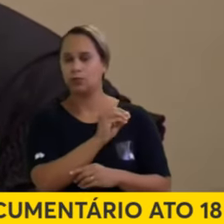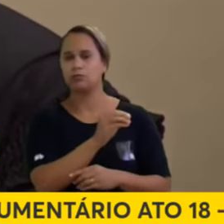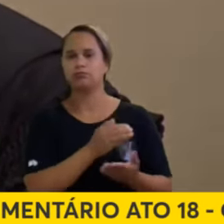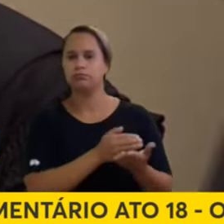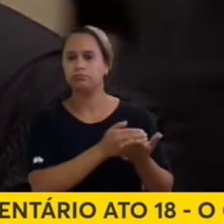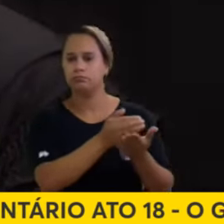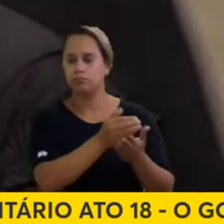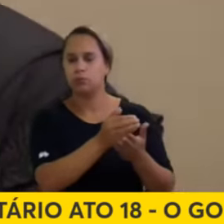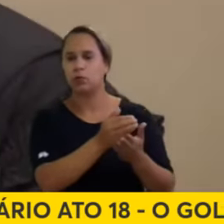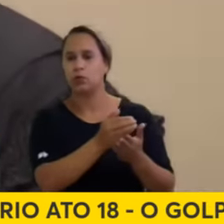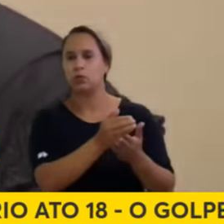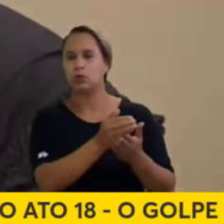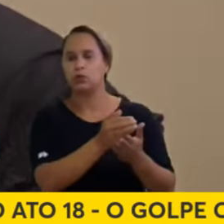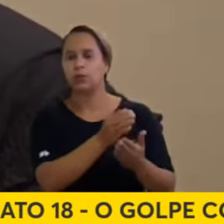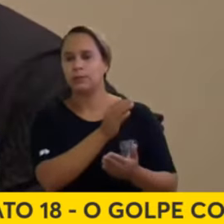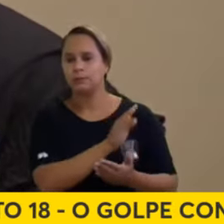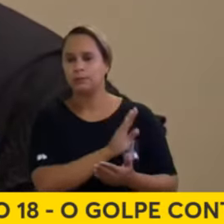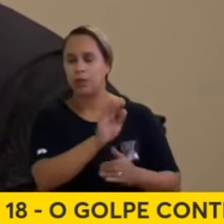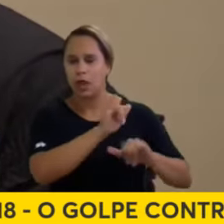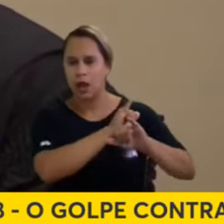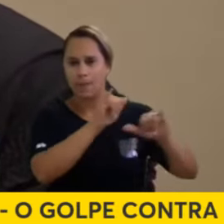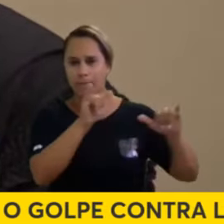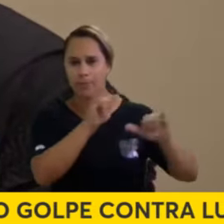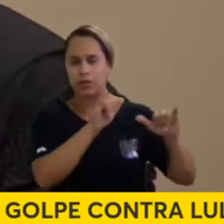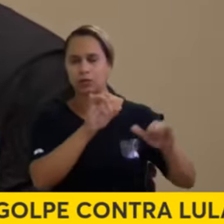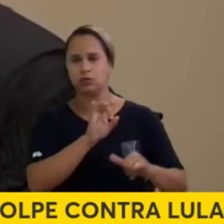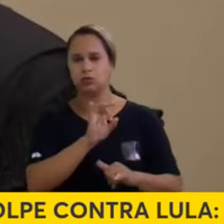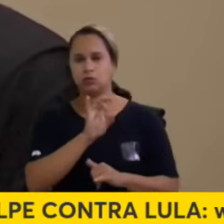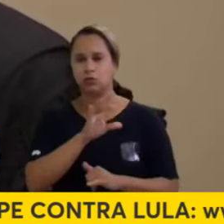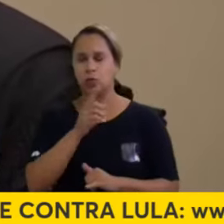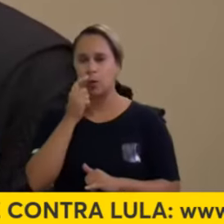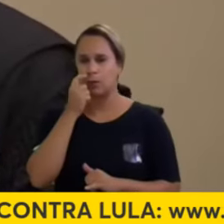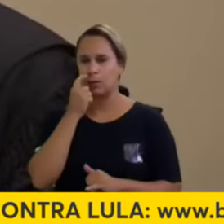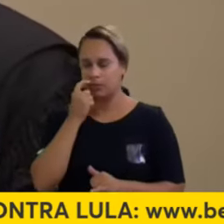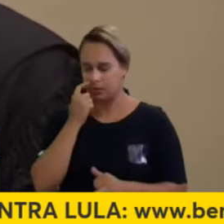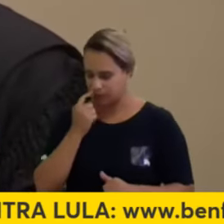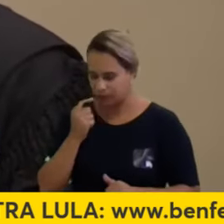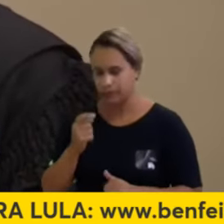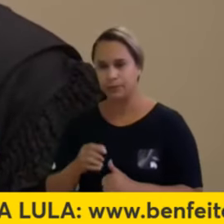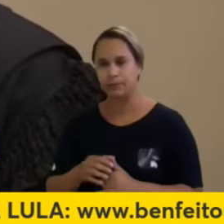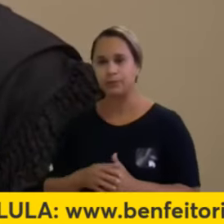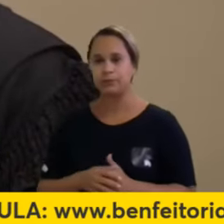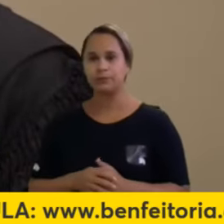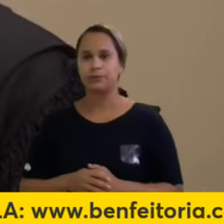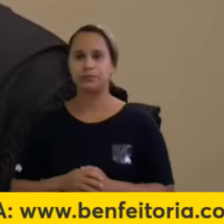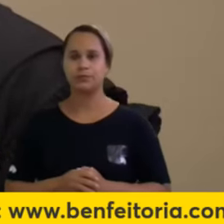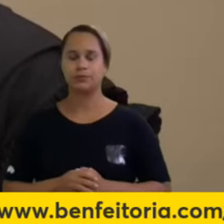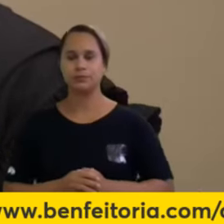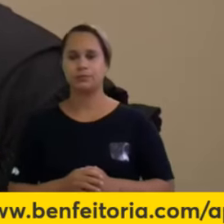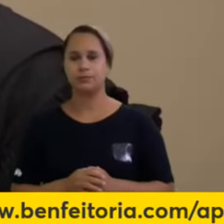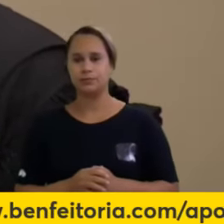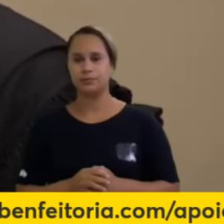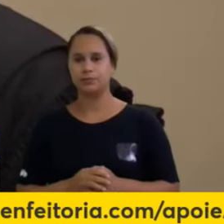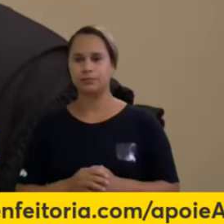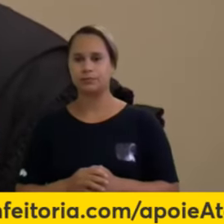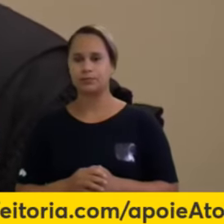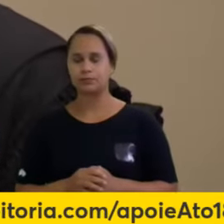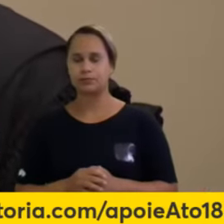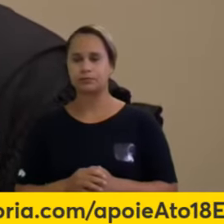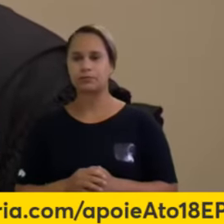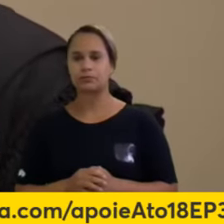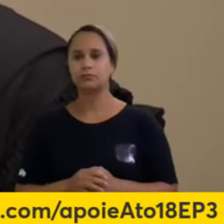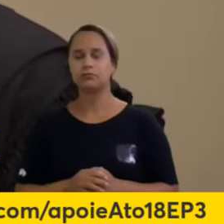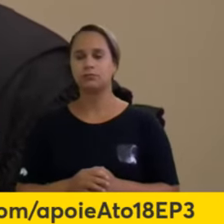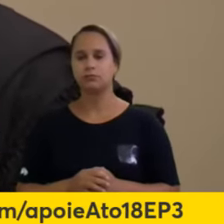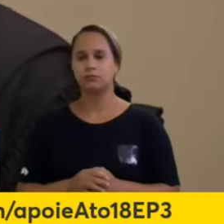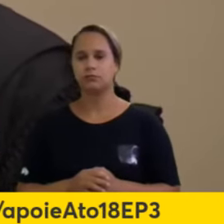a partir da negativa do reconhecimento de seu domicílio Litoral em São Paulo conforme a decisão de junho de 2022 muito embora